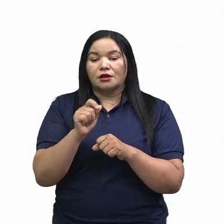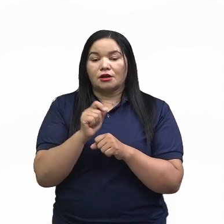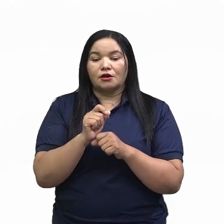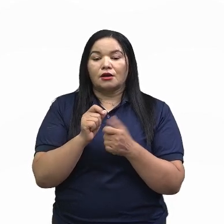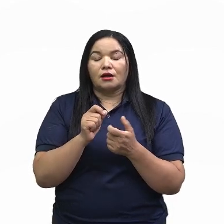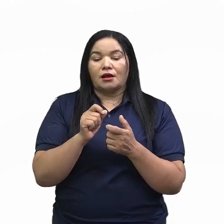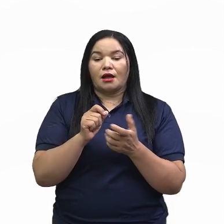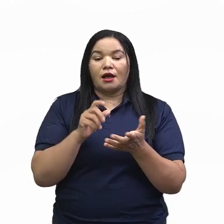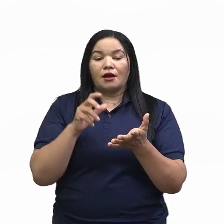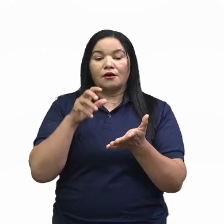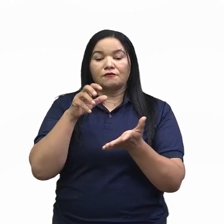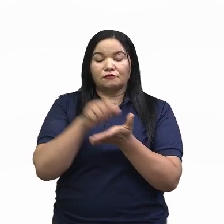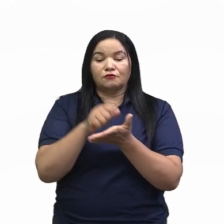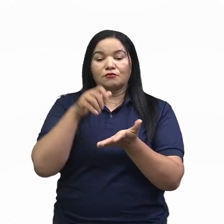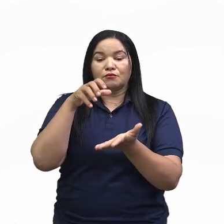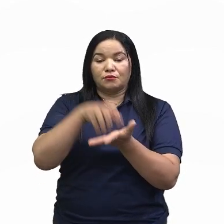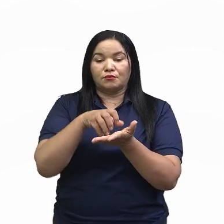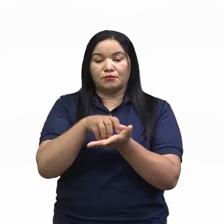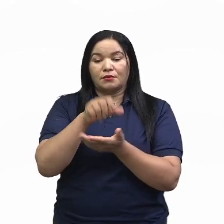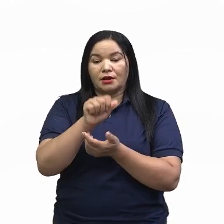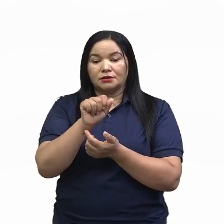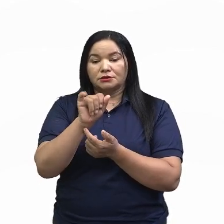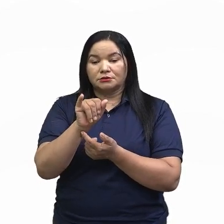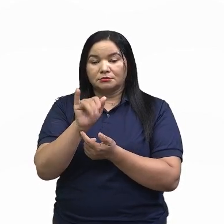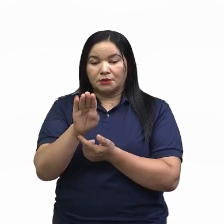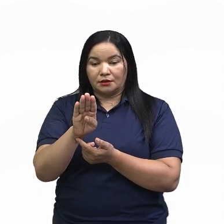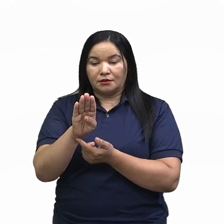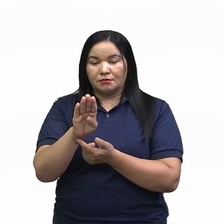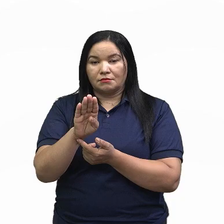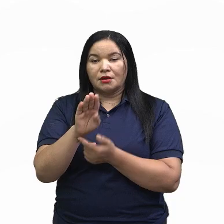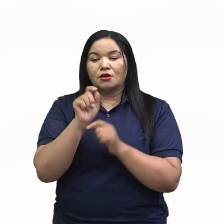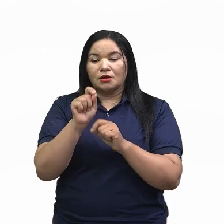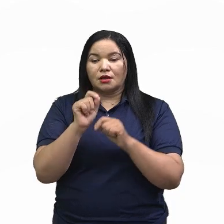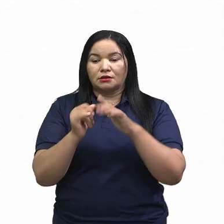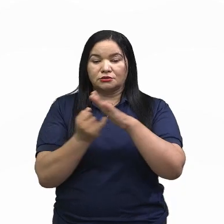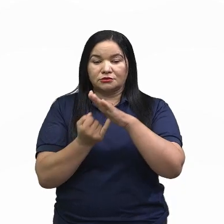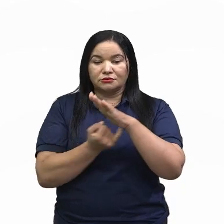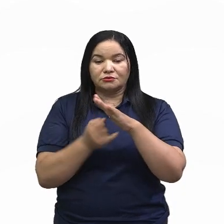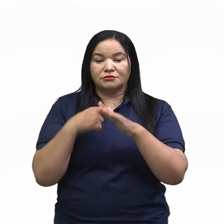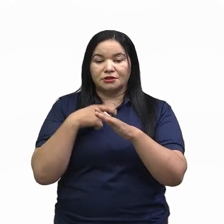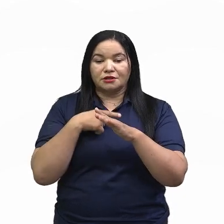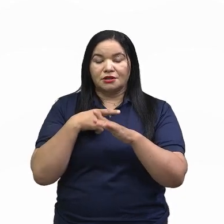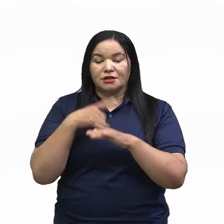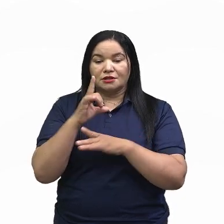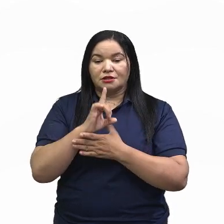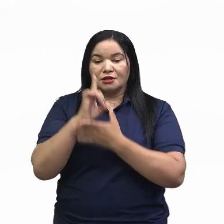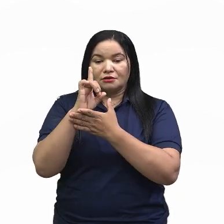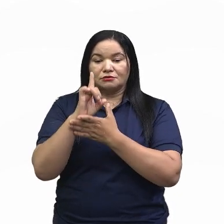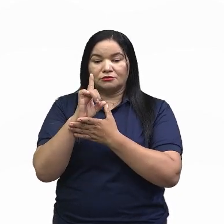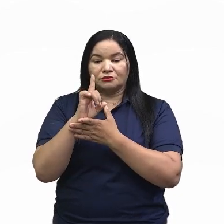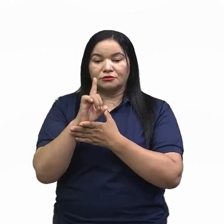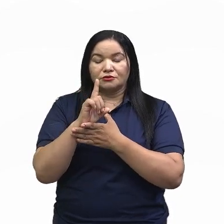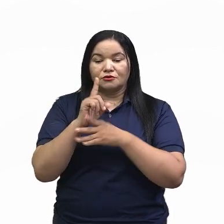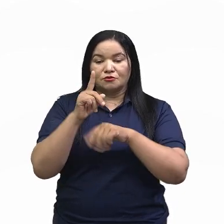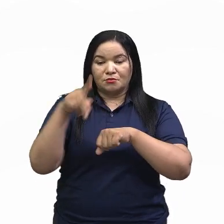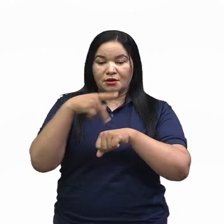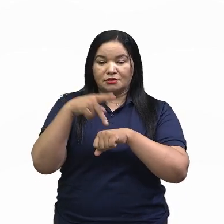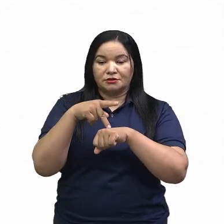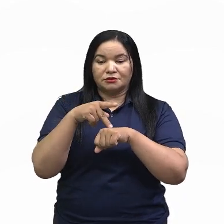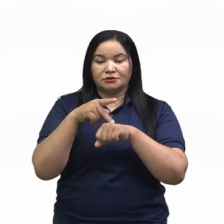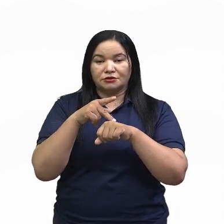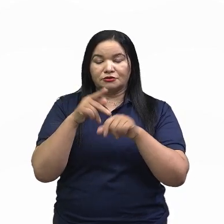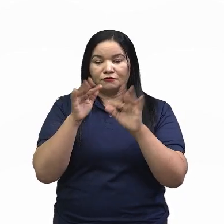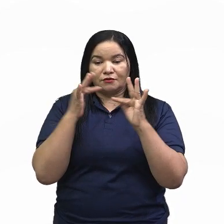a AIB, uma instituição que tinha como lemas Deus, Pátria e Família, e defendiam